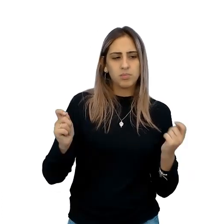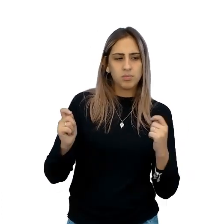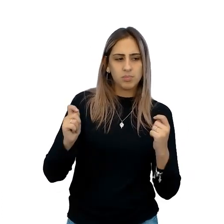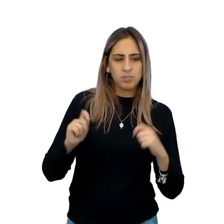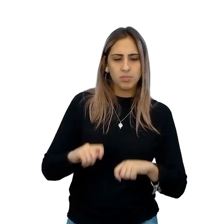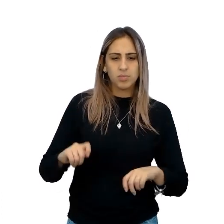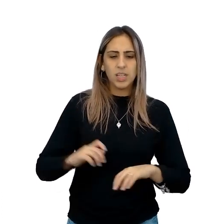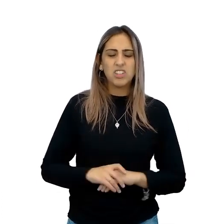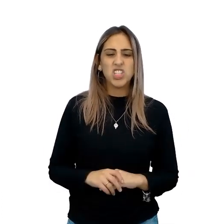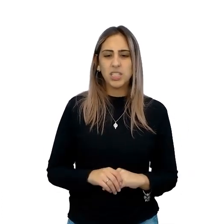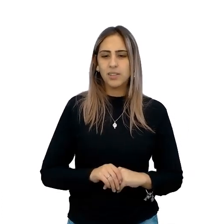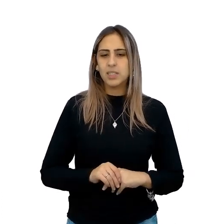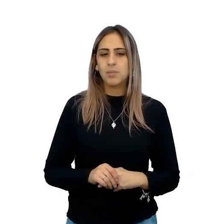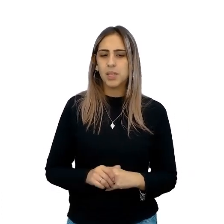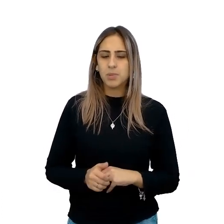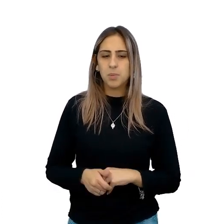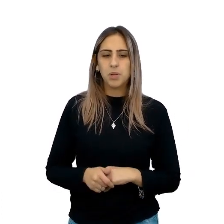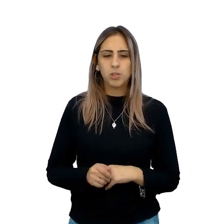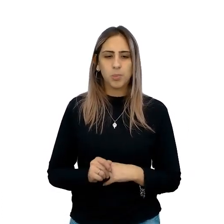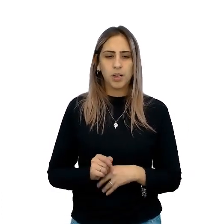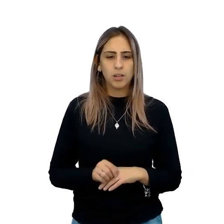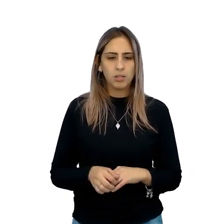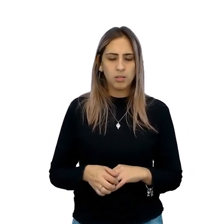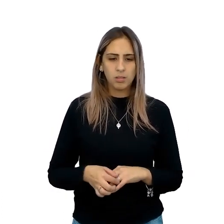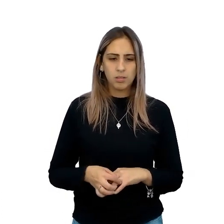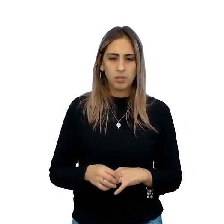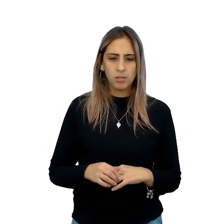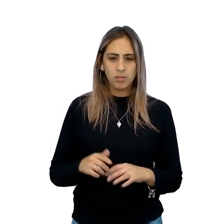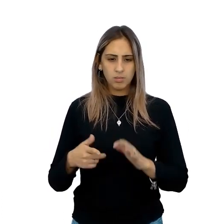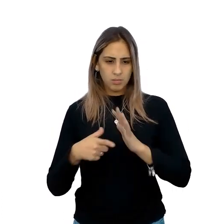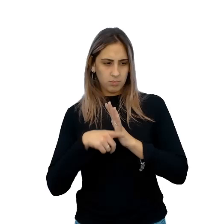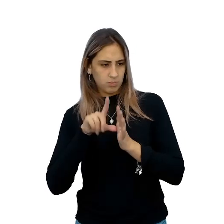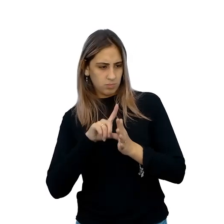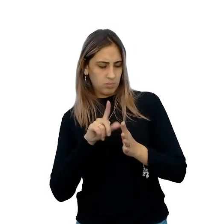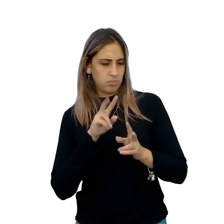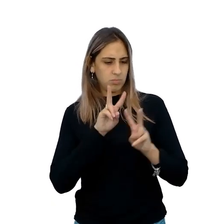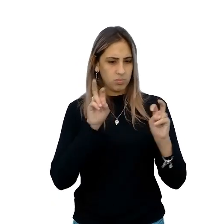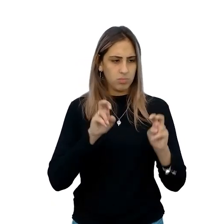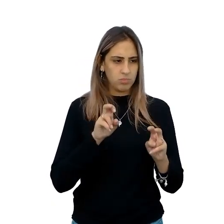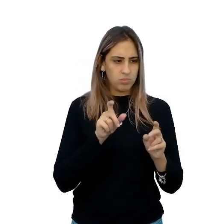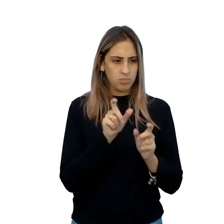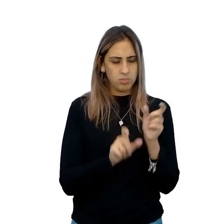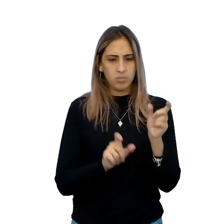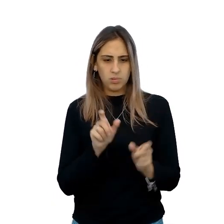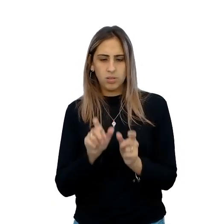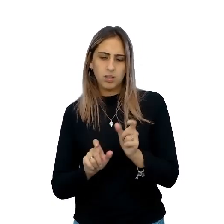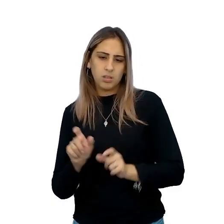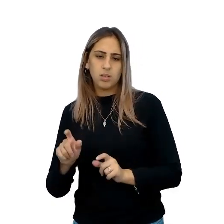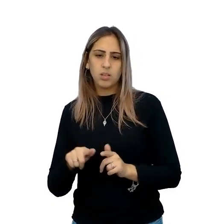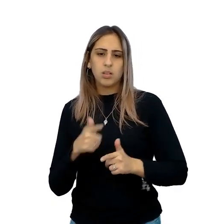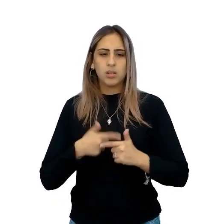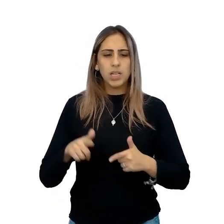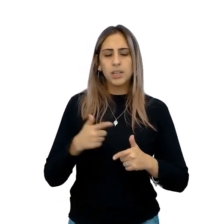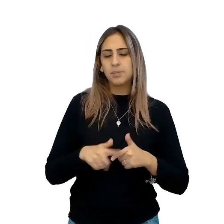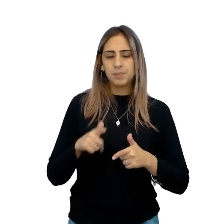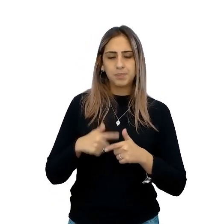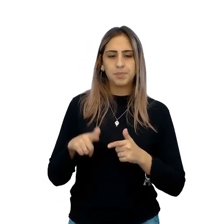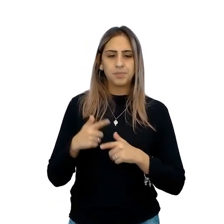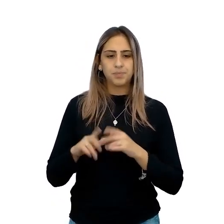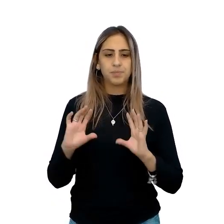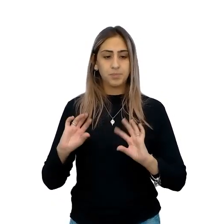gente oferece oportunidades, né, para os estudantes que sejam apresentados, então, a problemas